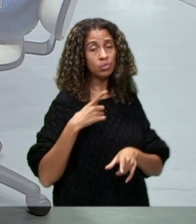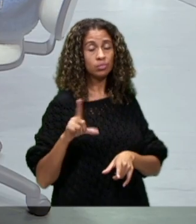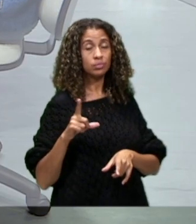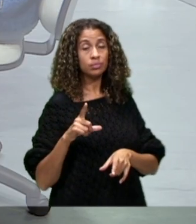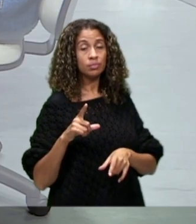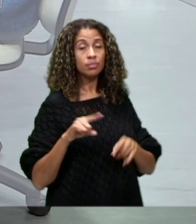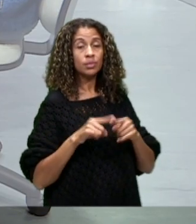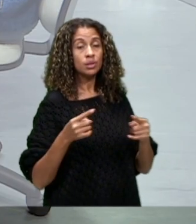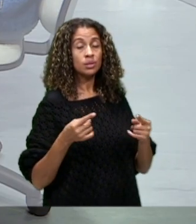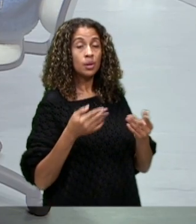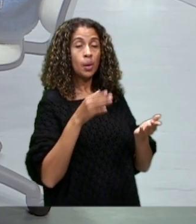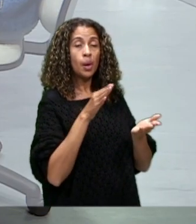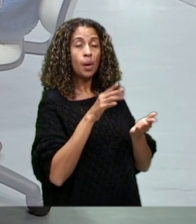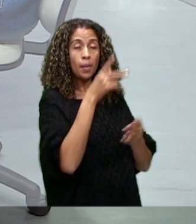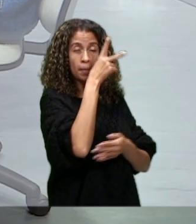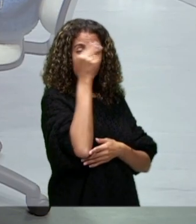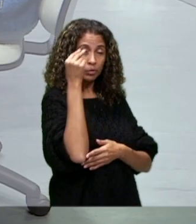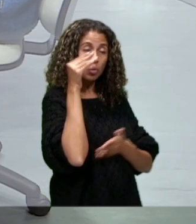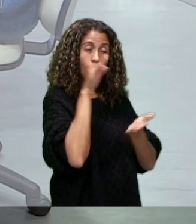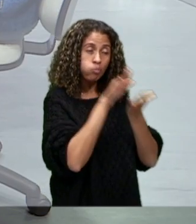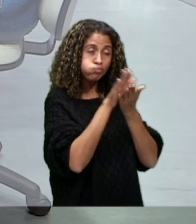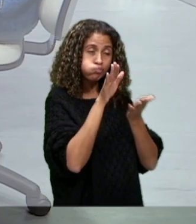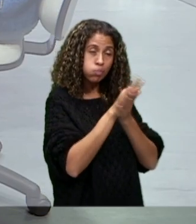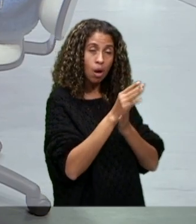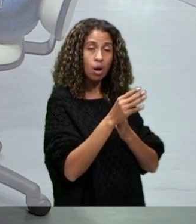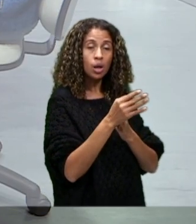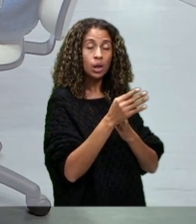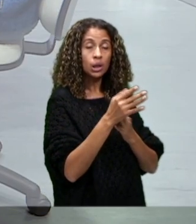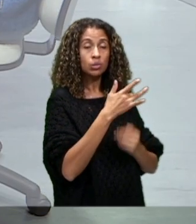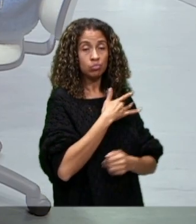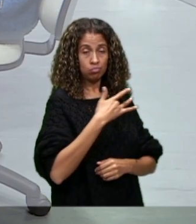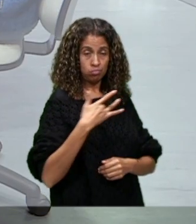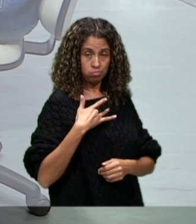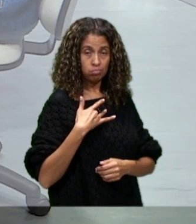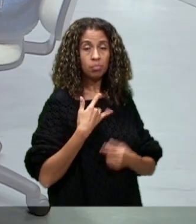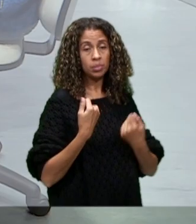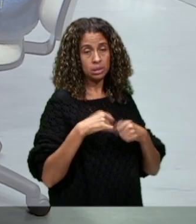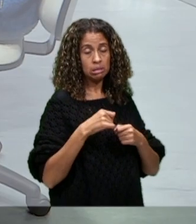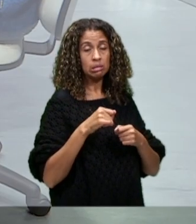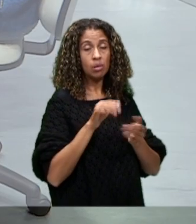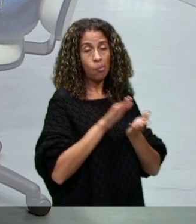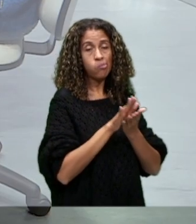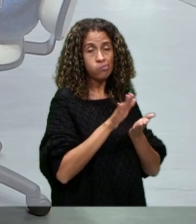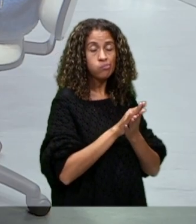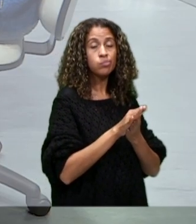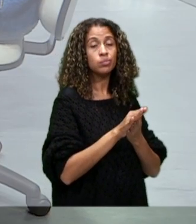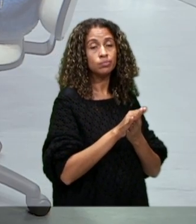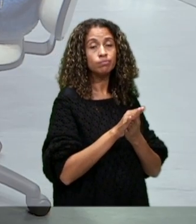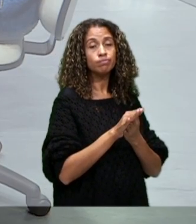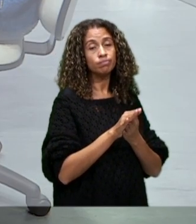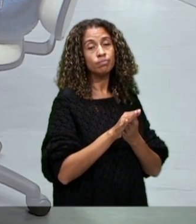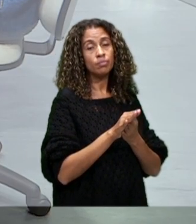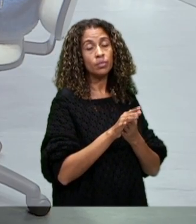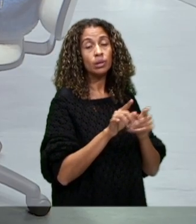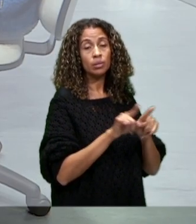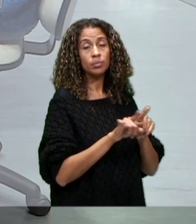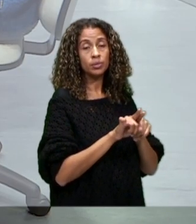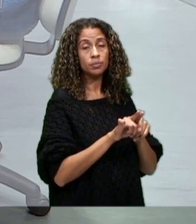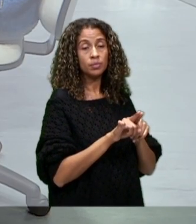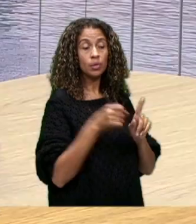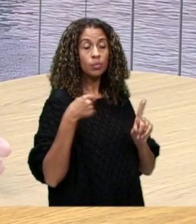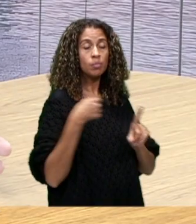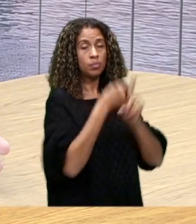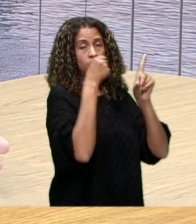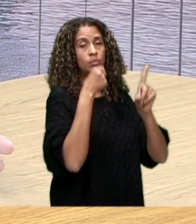a prefeitura está gastando um dinheiro enorme e tem que gastar, porque afinal de contas está aí, realmente esses